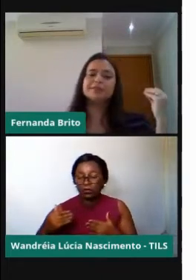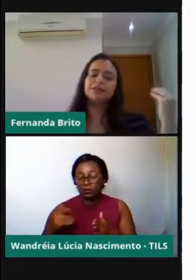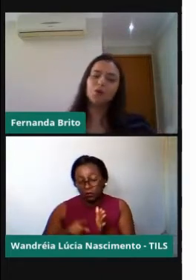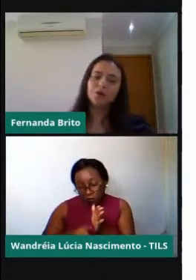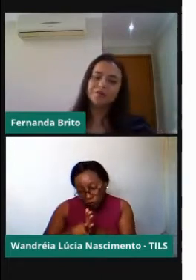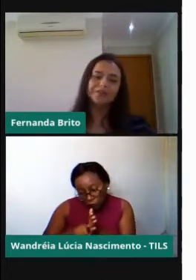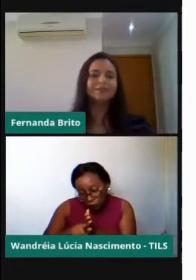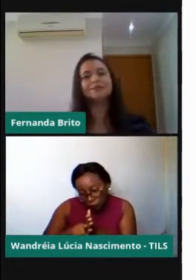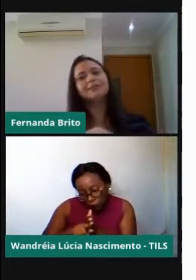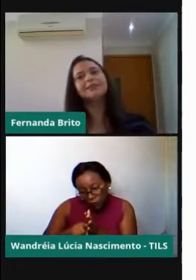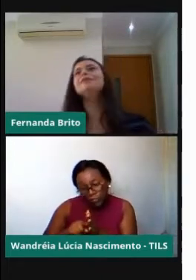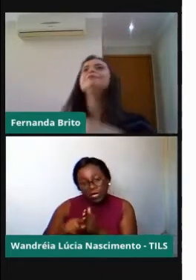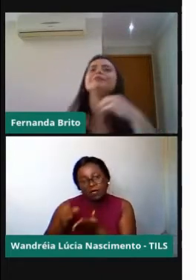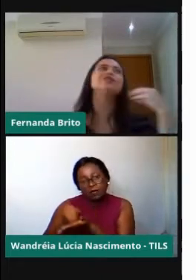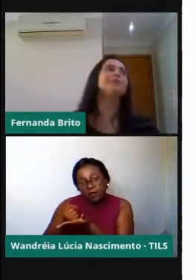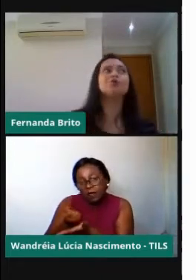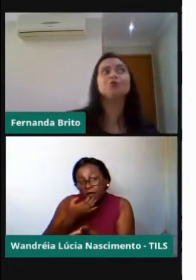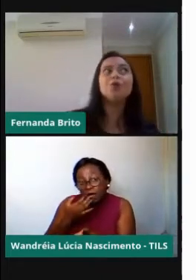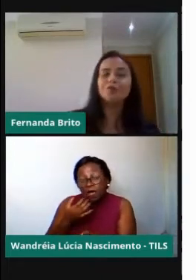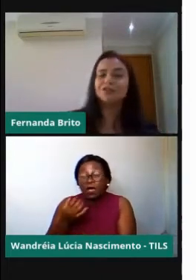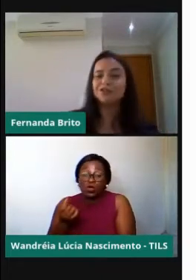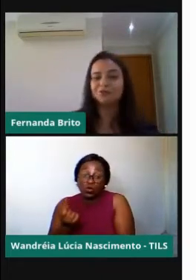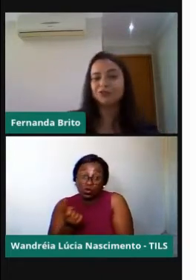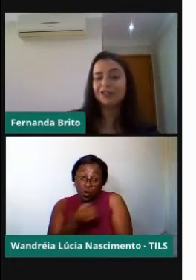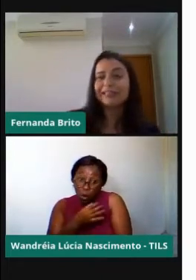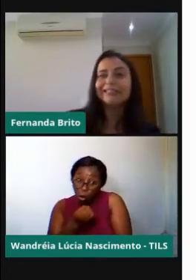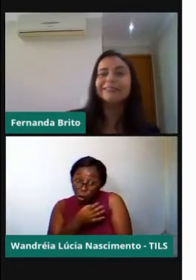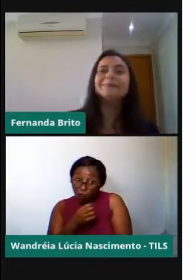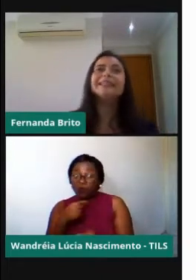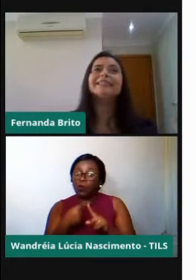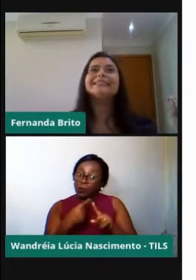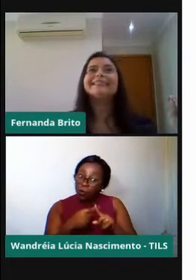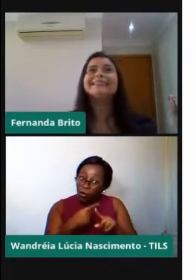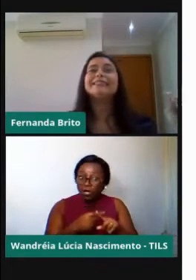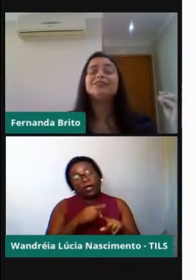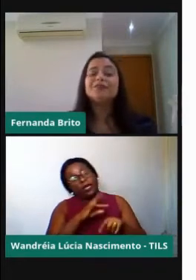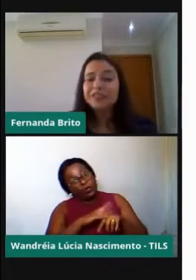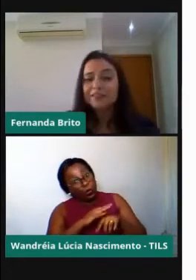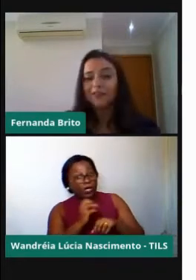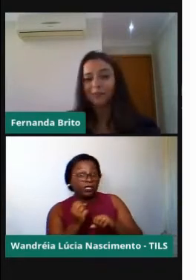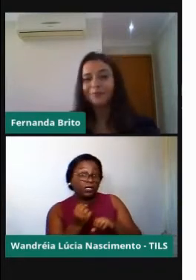falando de uma doença nova, então seria um medicamento novo que a gente gostaria?